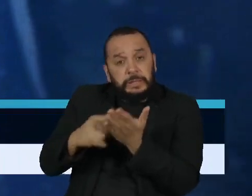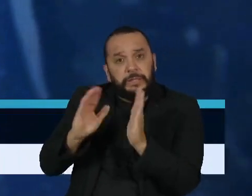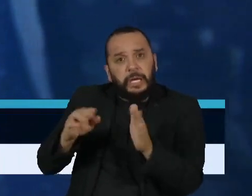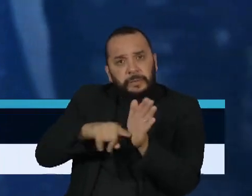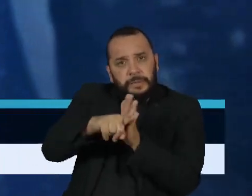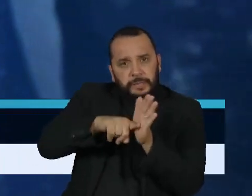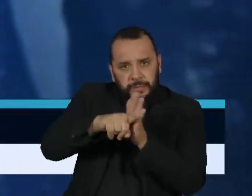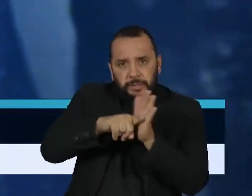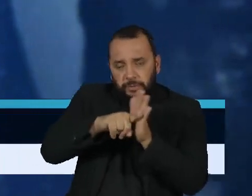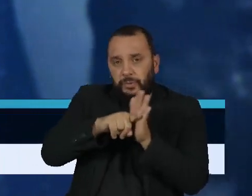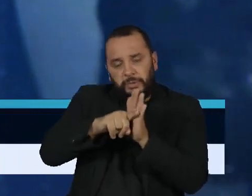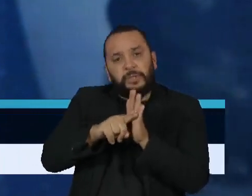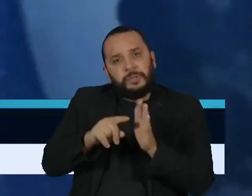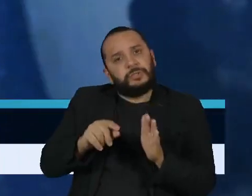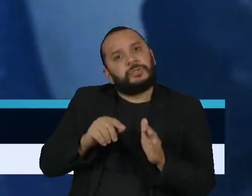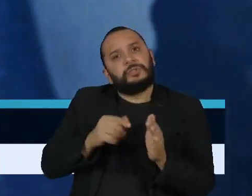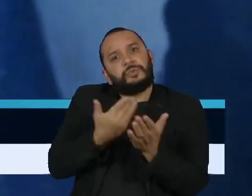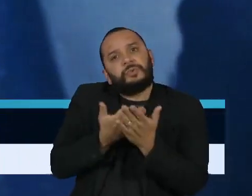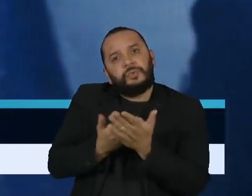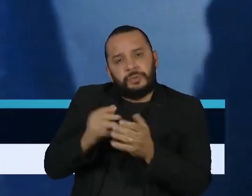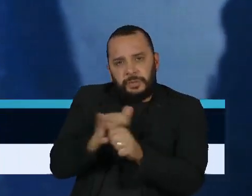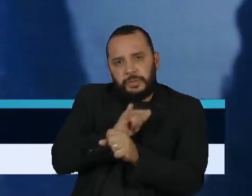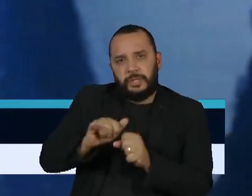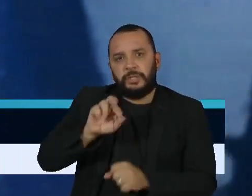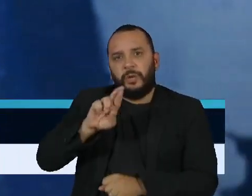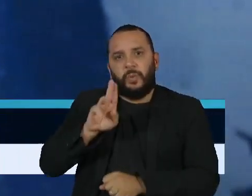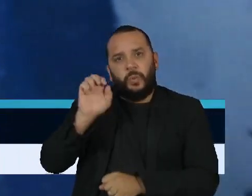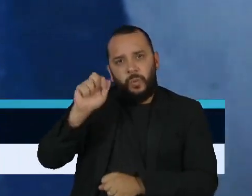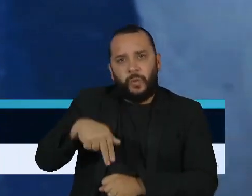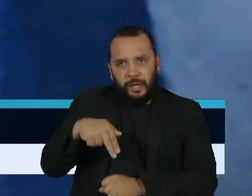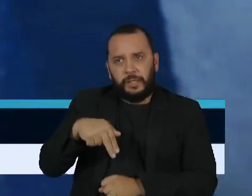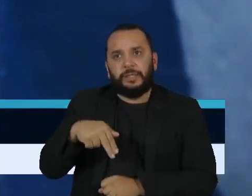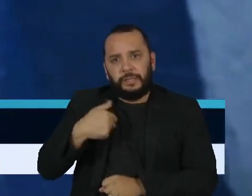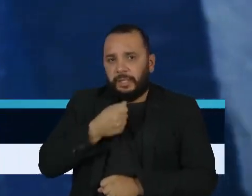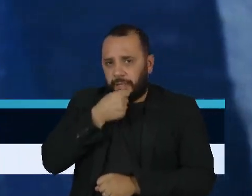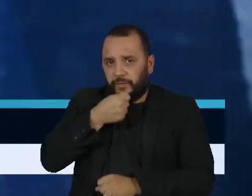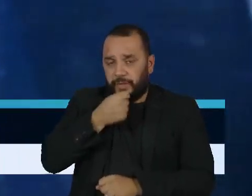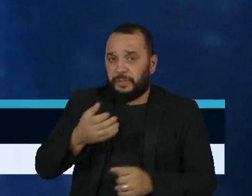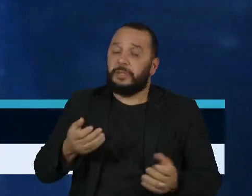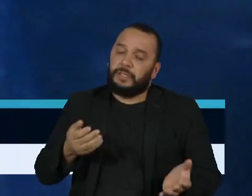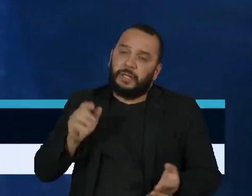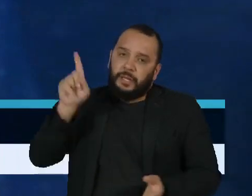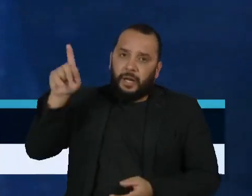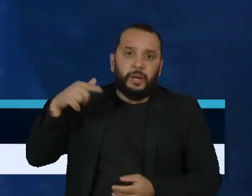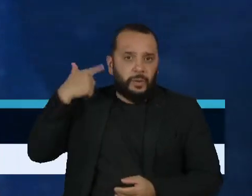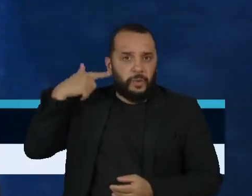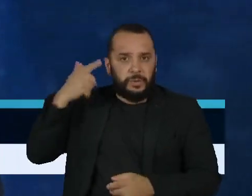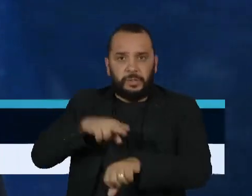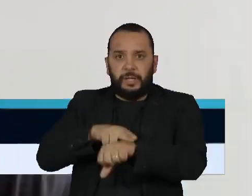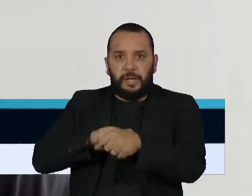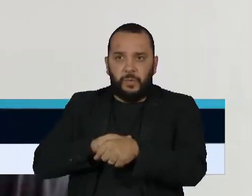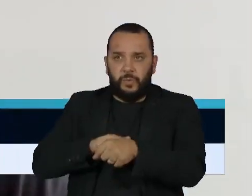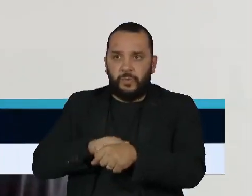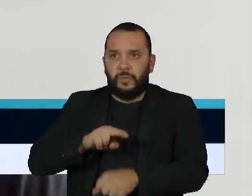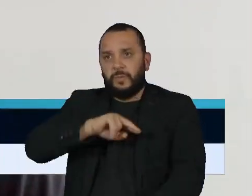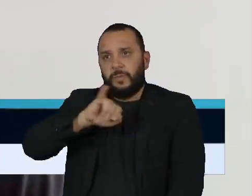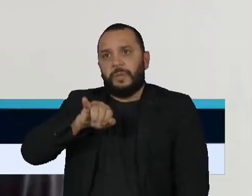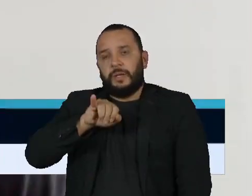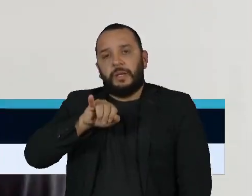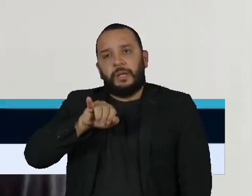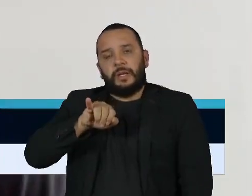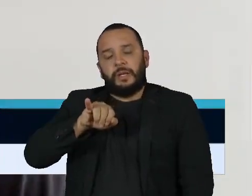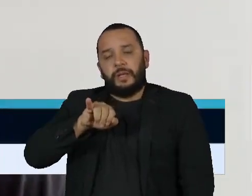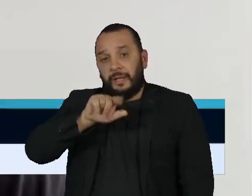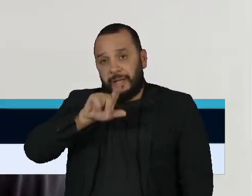de Estudos Estratégicos, Juan Pablo Medina Bickel, em entrevista ao nosso correspondente em Londres, Leão Serva. Nas